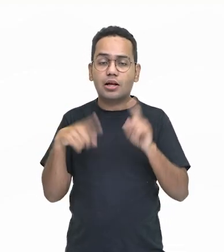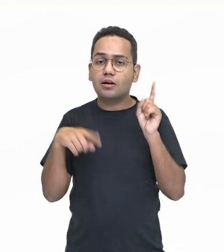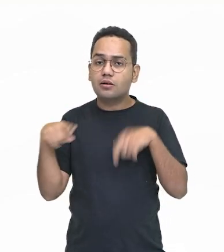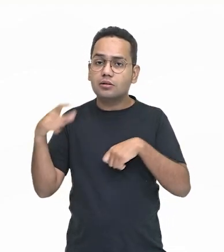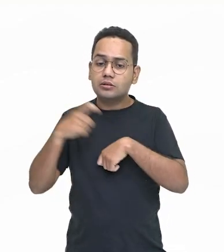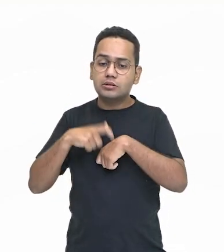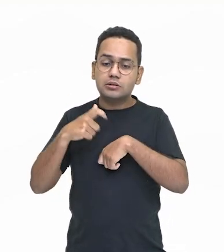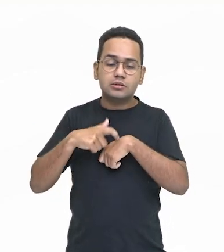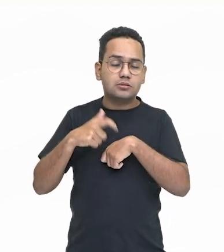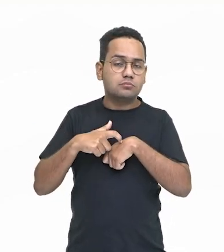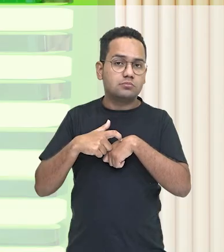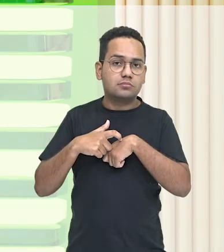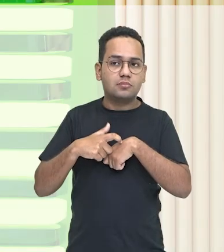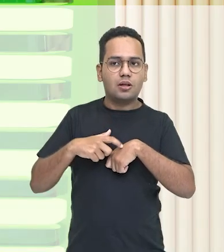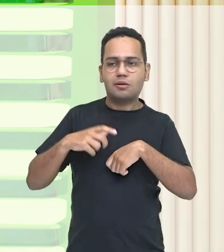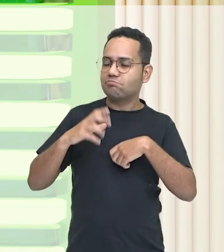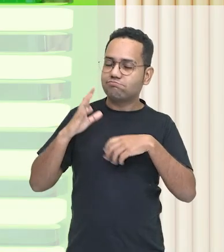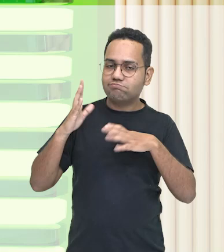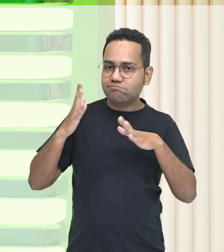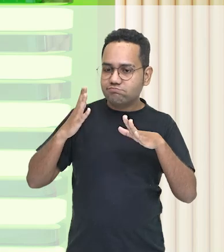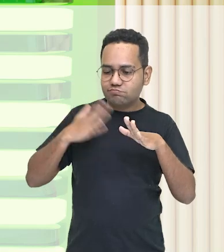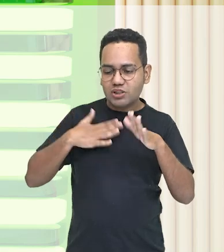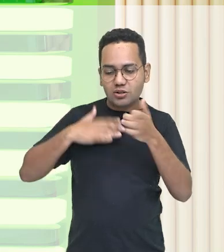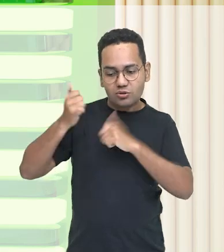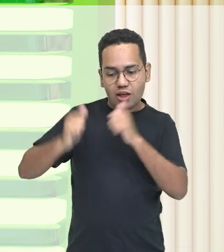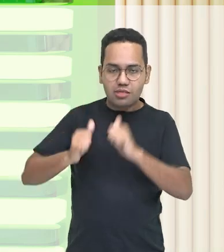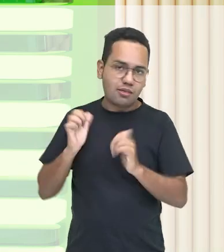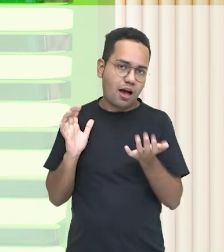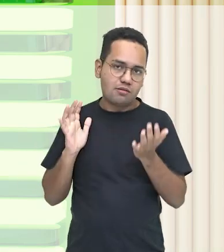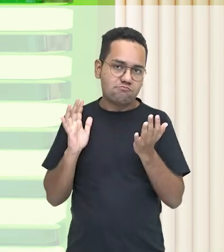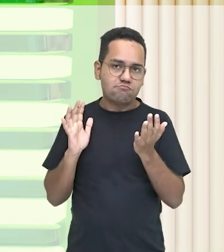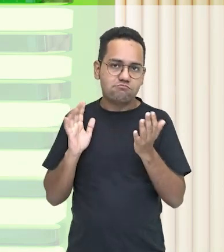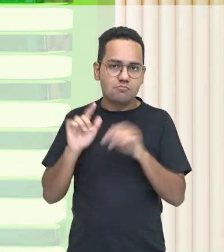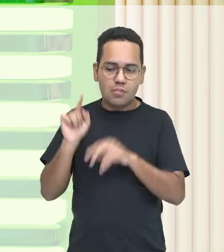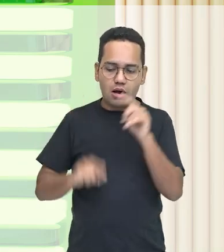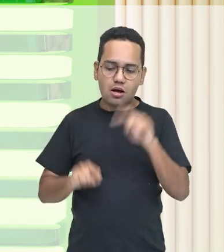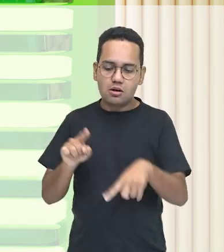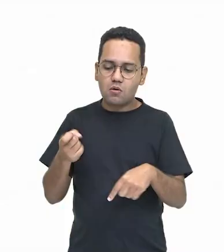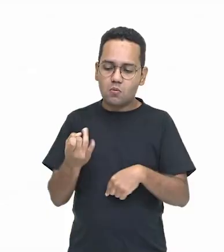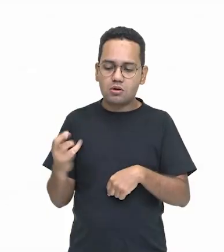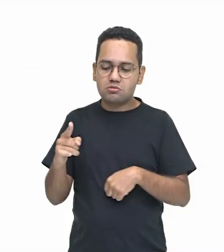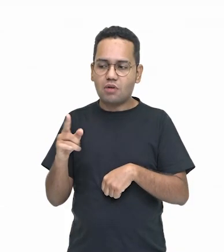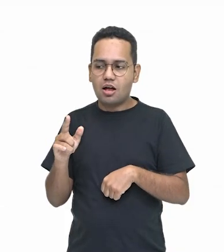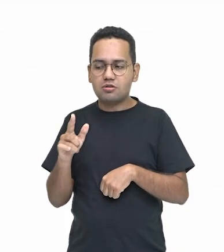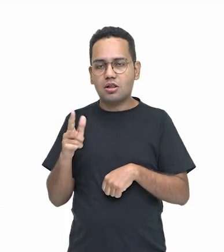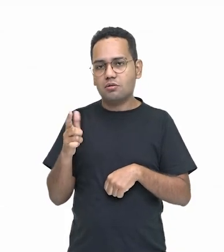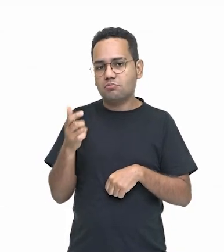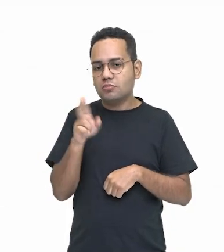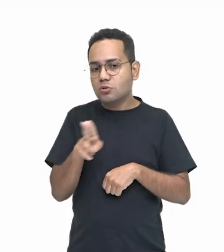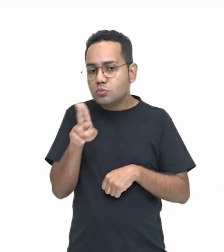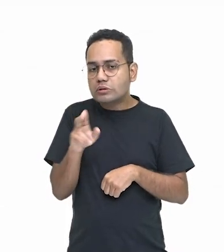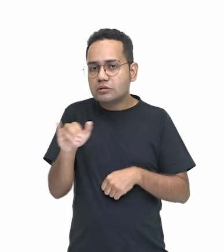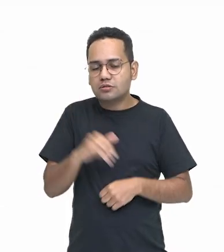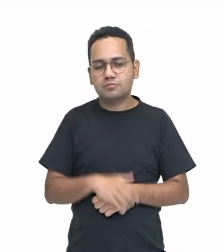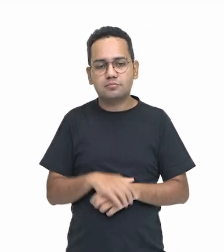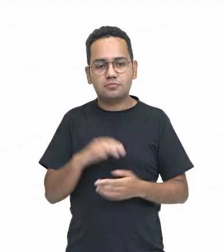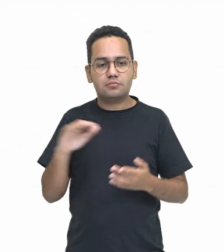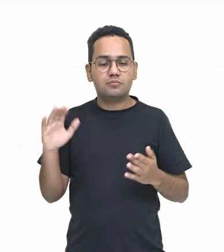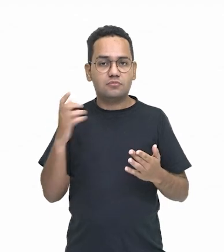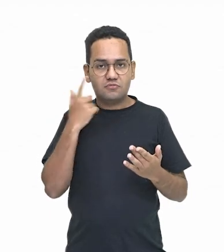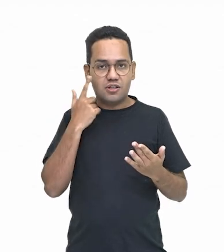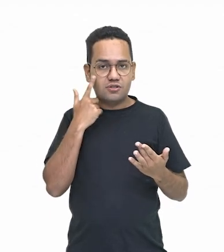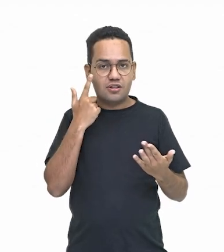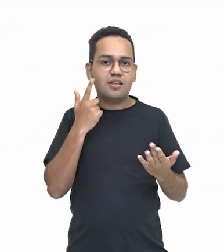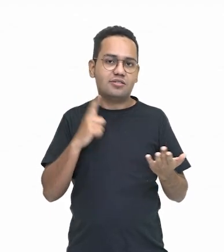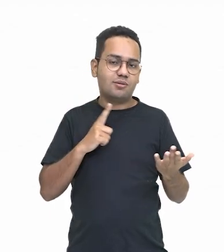prestar atenção quanto tempo o aparelho fica ligado. Ok, pessoal? Vamos lá, então? Continuando aí, nós temos já um